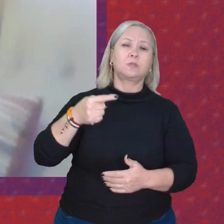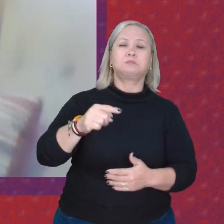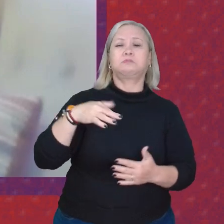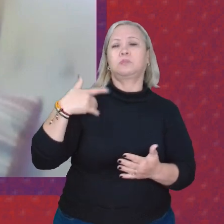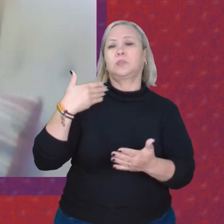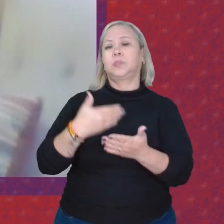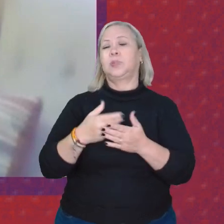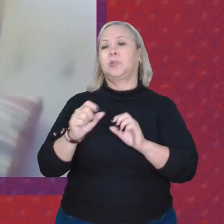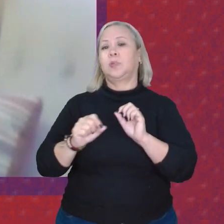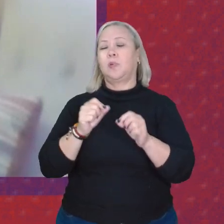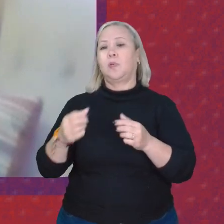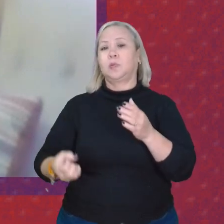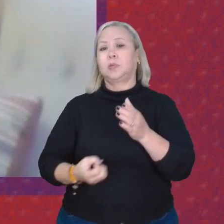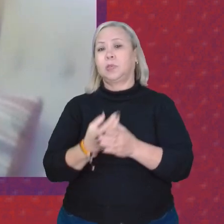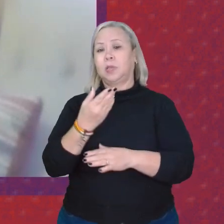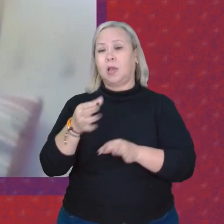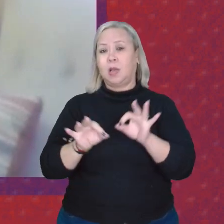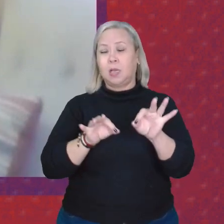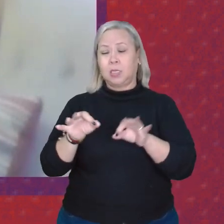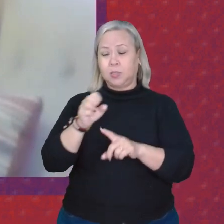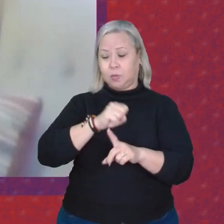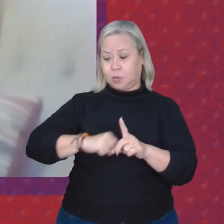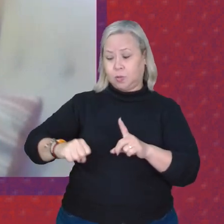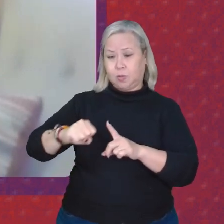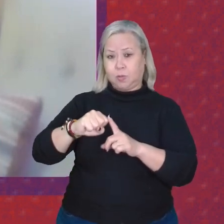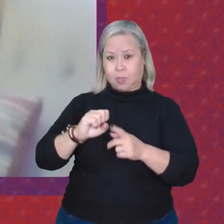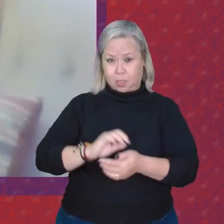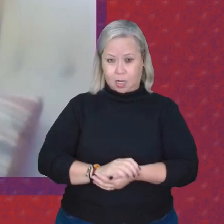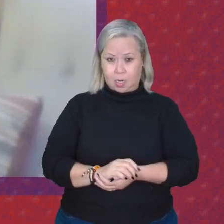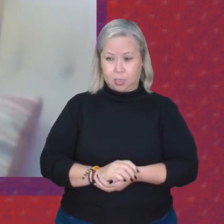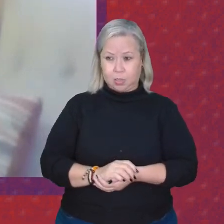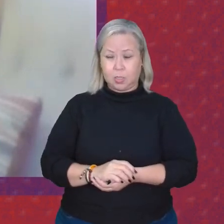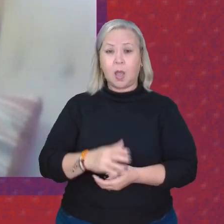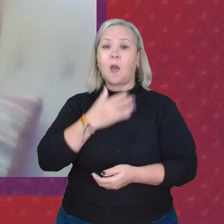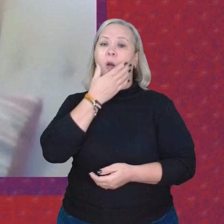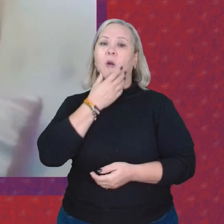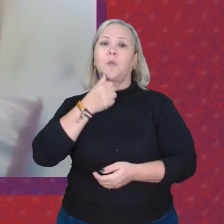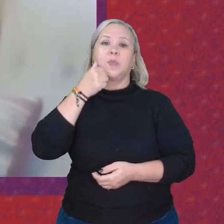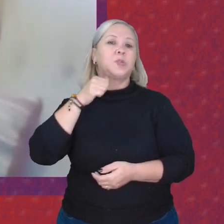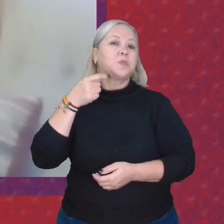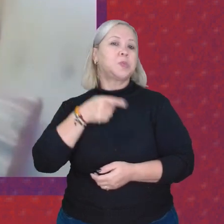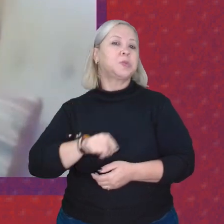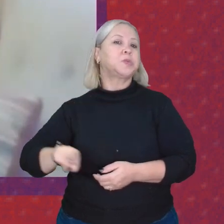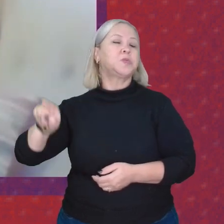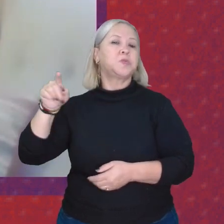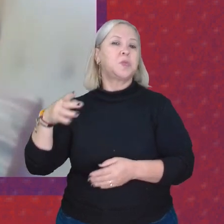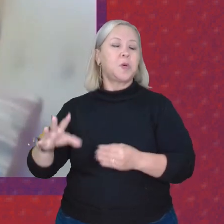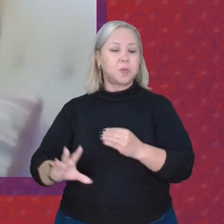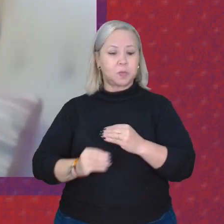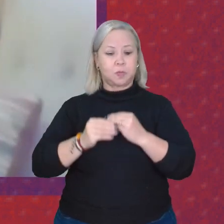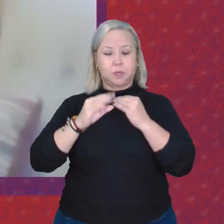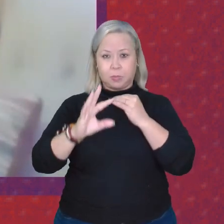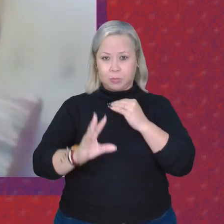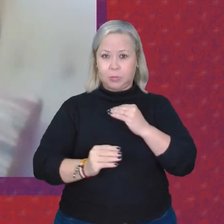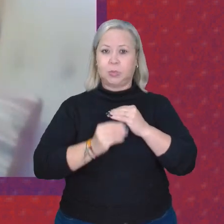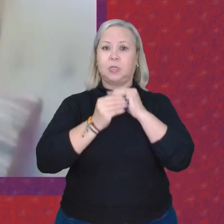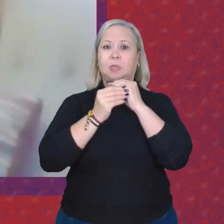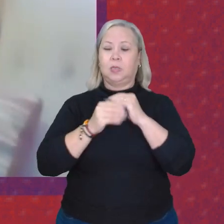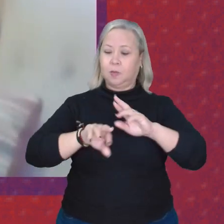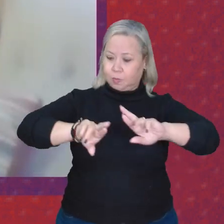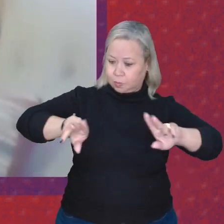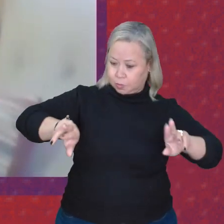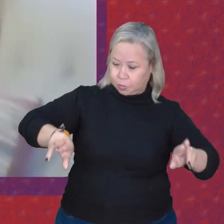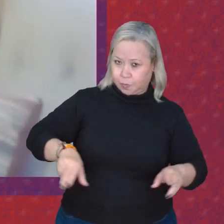da formação da nossa sociedade, homens e mulheres foram se inserindo em